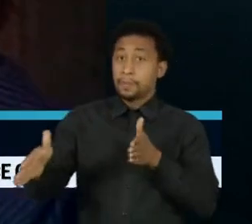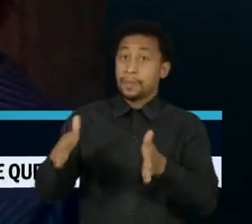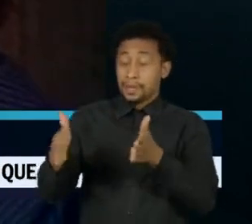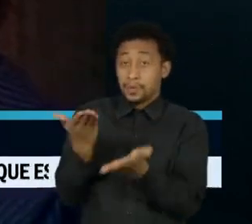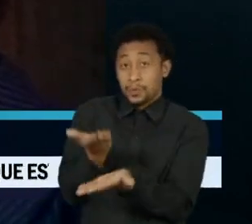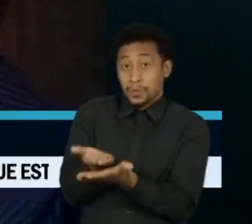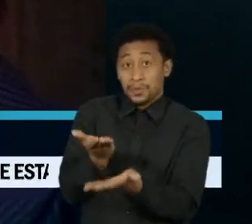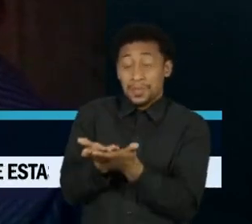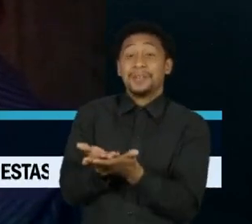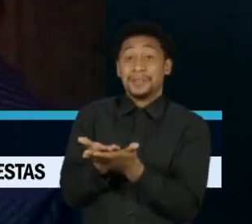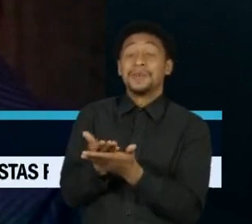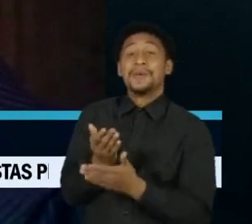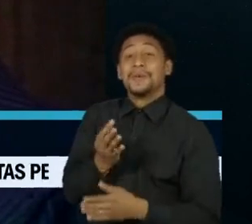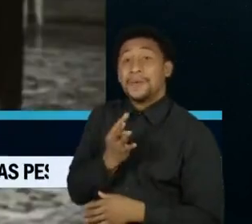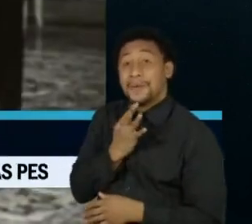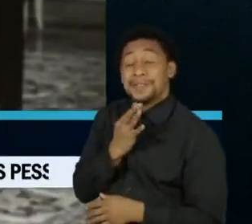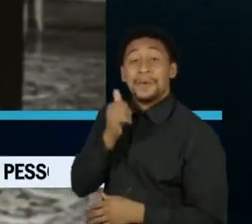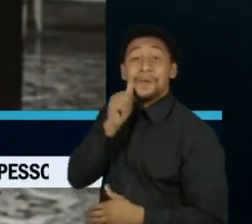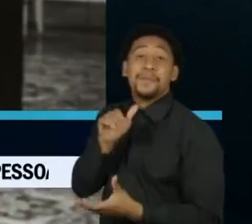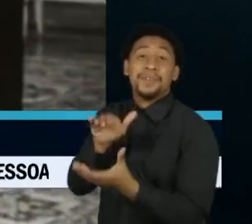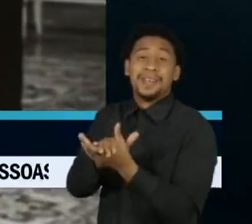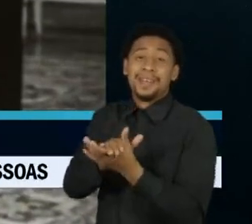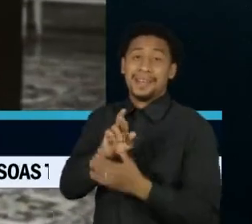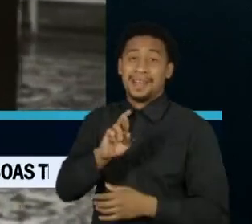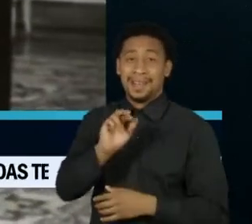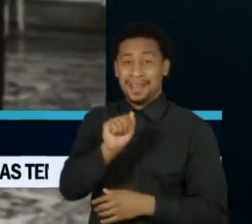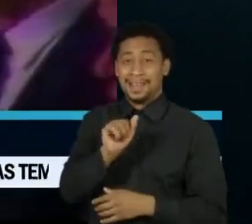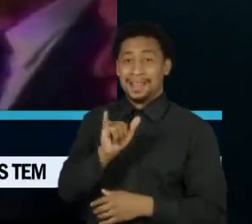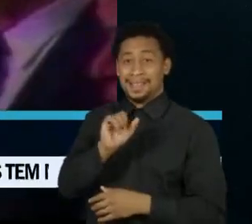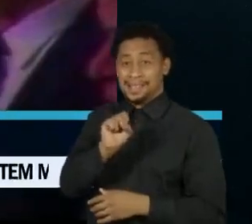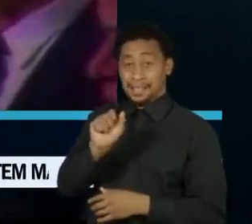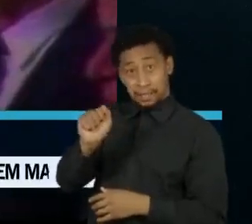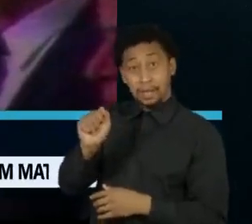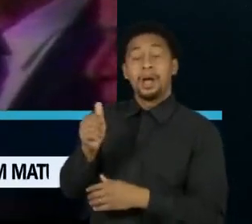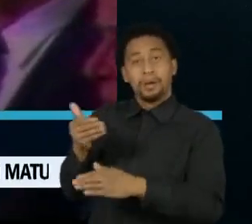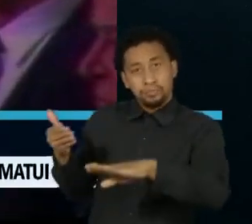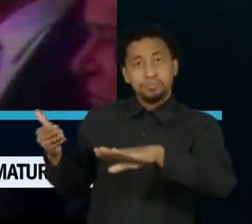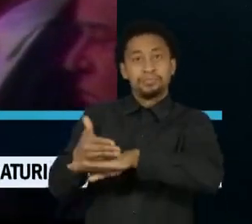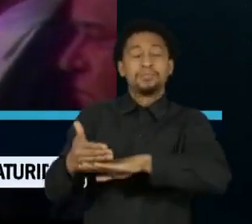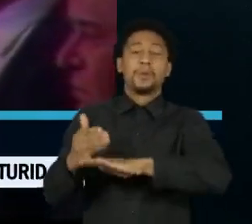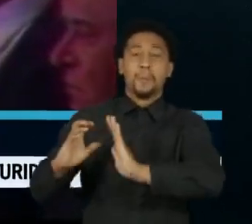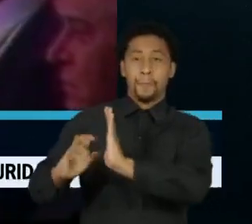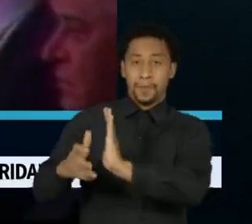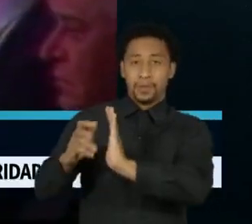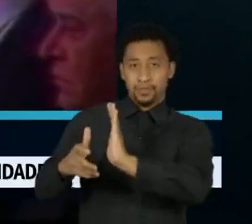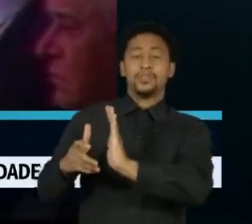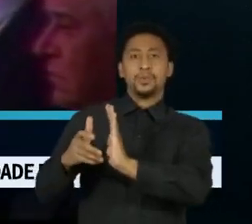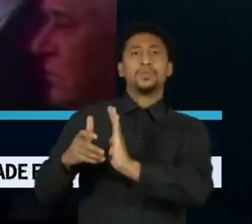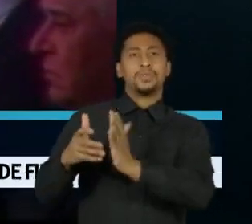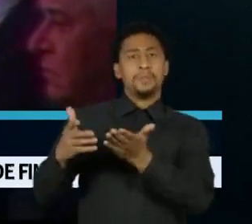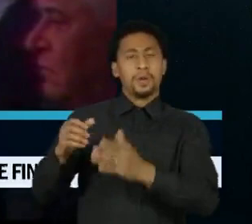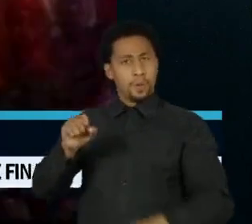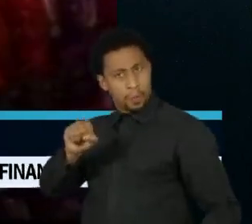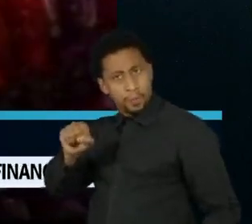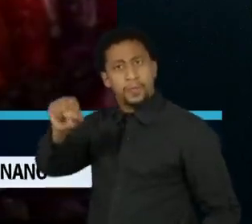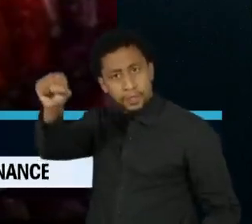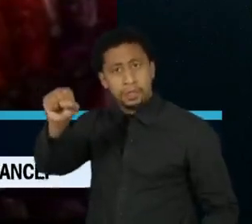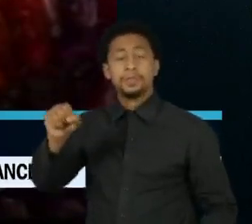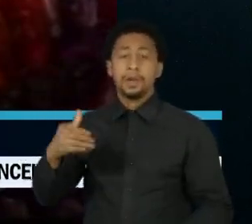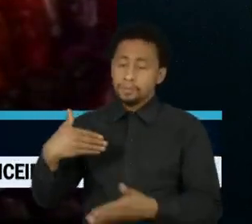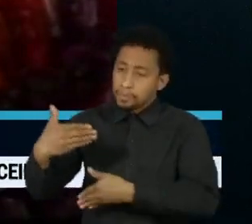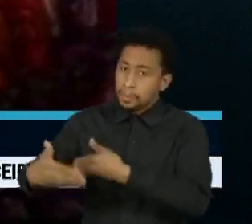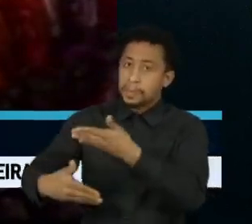que conheceu sua mulher Raíssa e ingressou no Partido Comunista. Sua ascensão foi coroada em